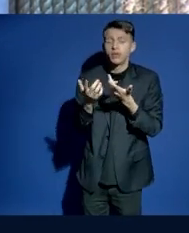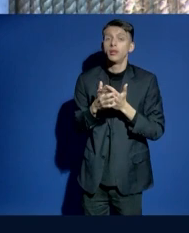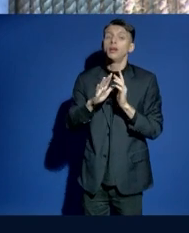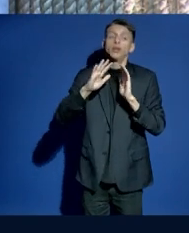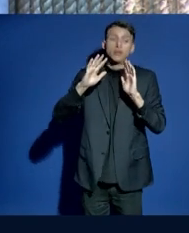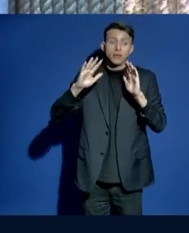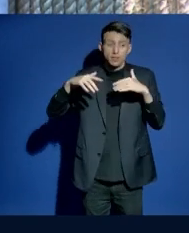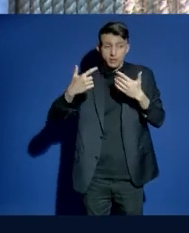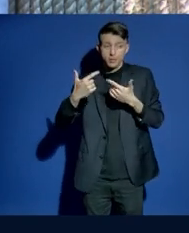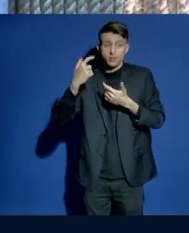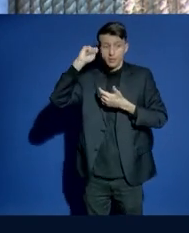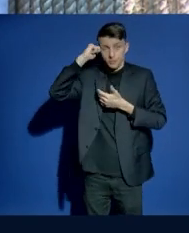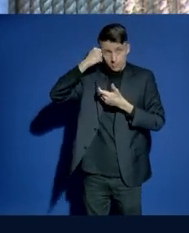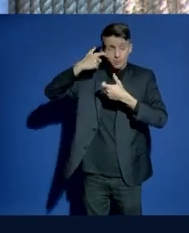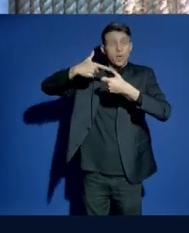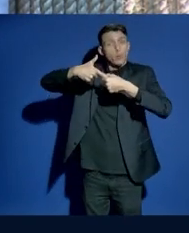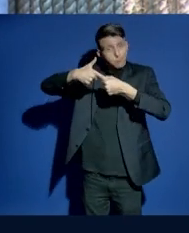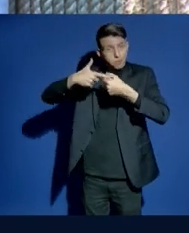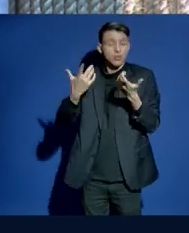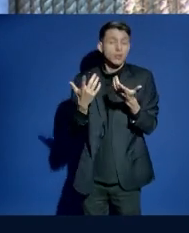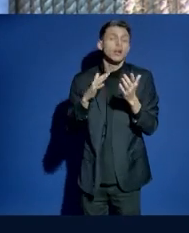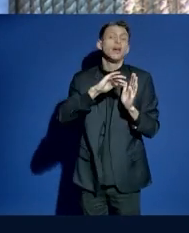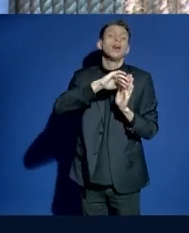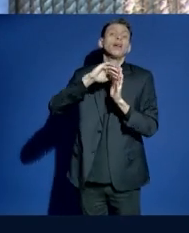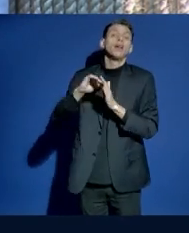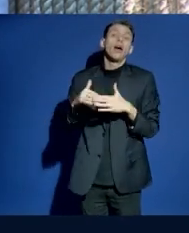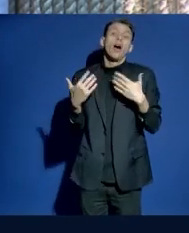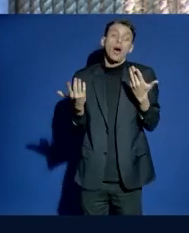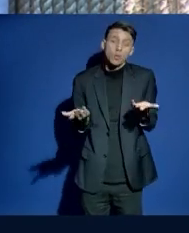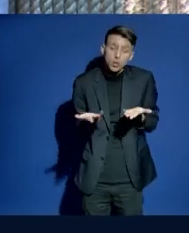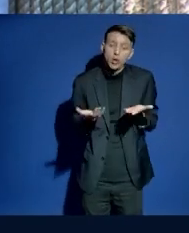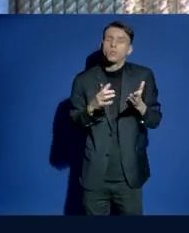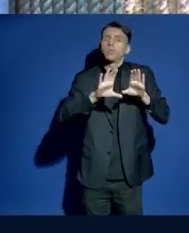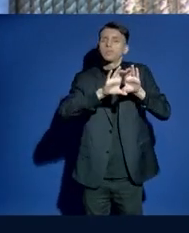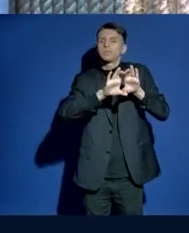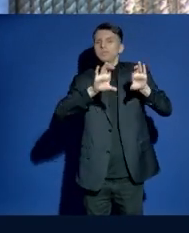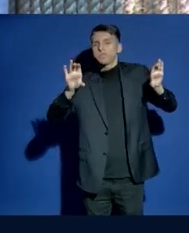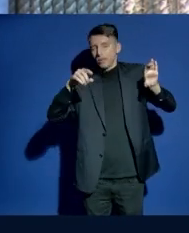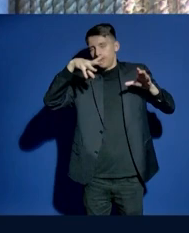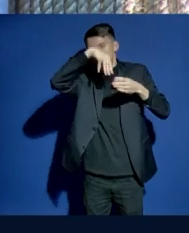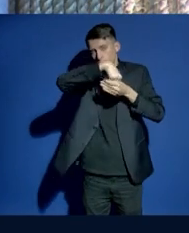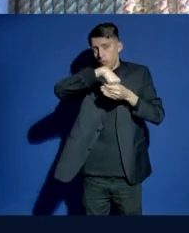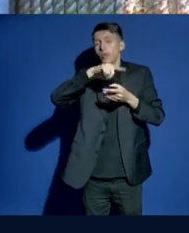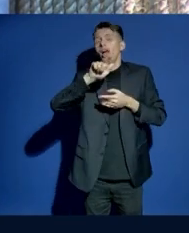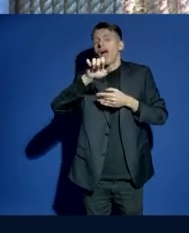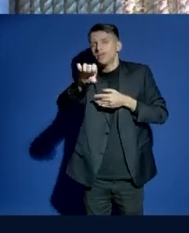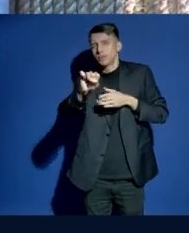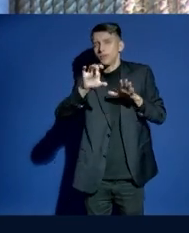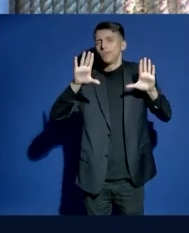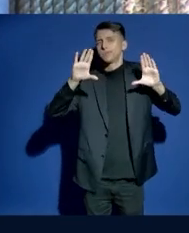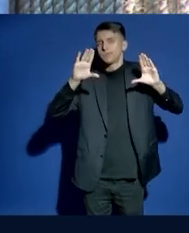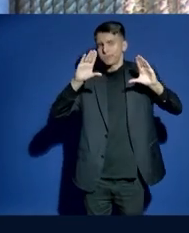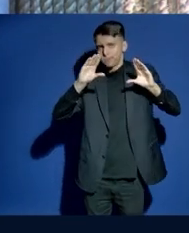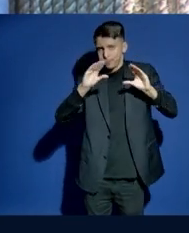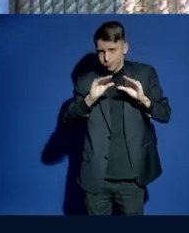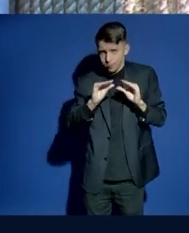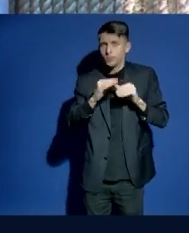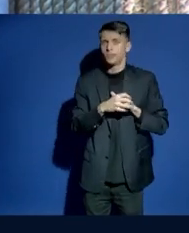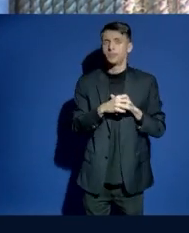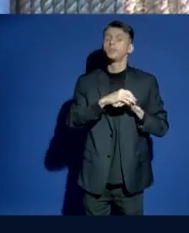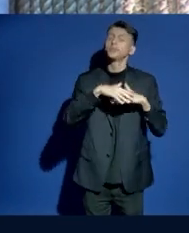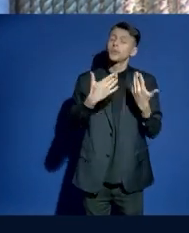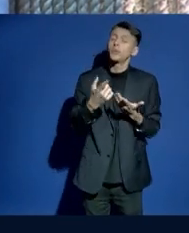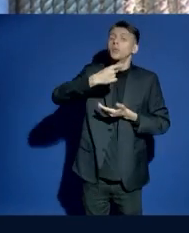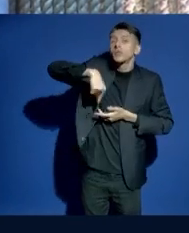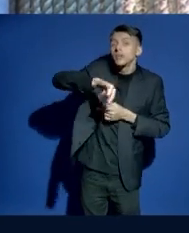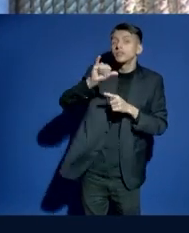que monetizar esse gás através de GNC que é o gás natural comprimido na nossa região a estratégia sempre foi